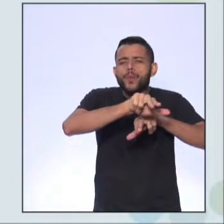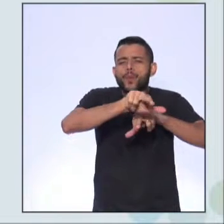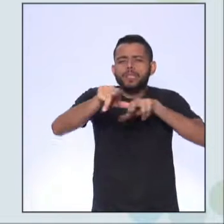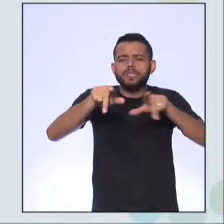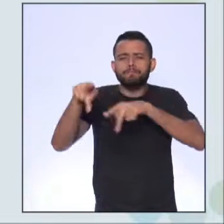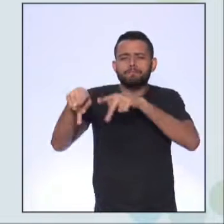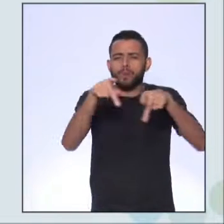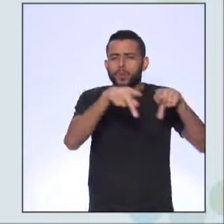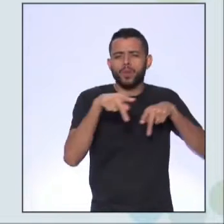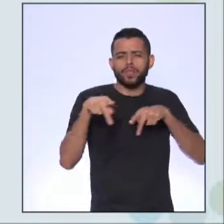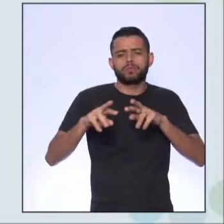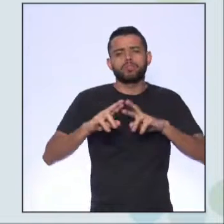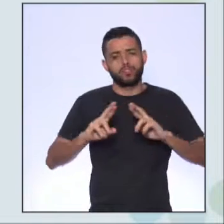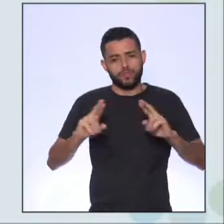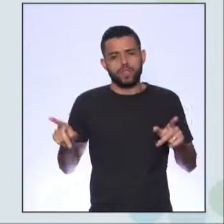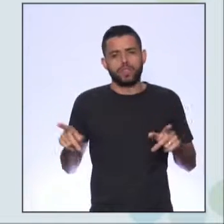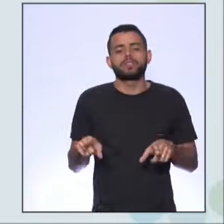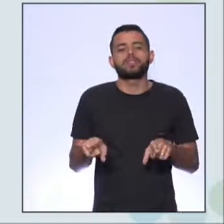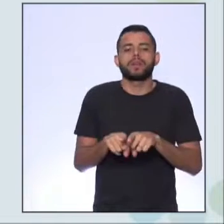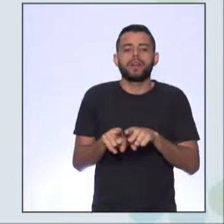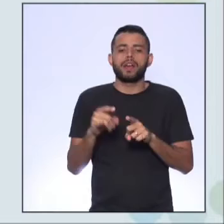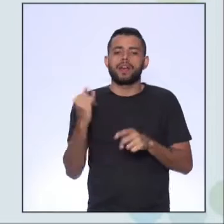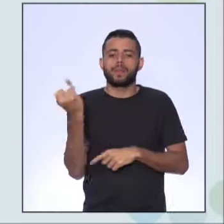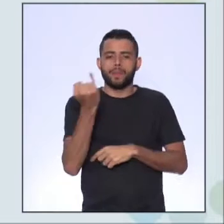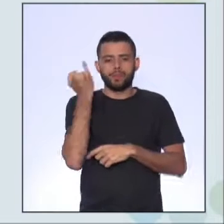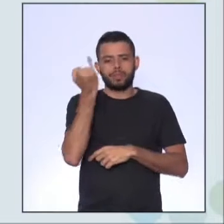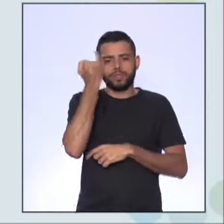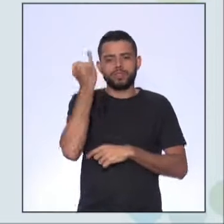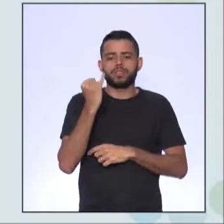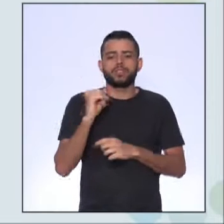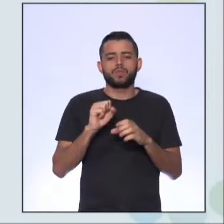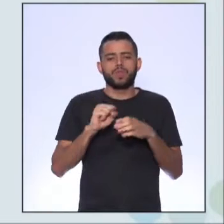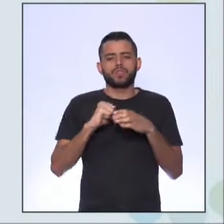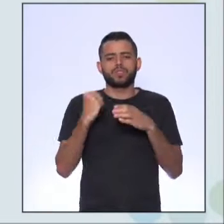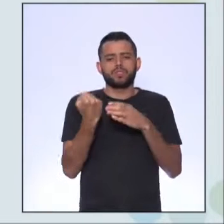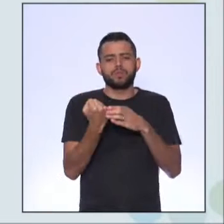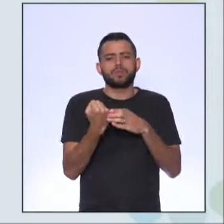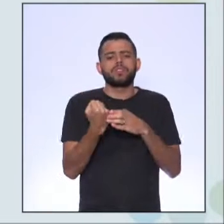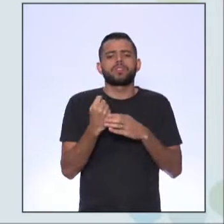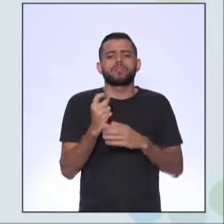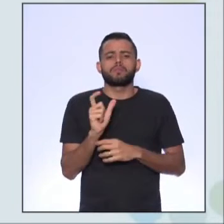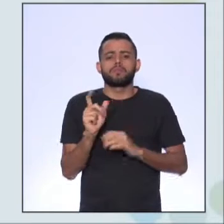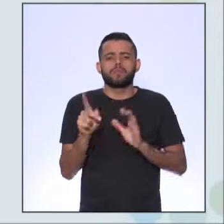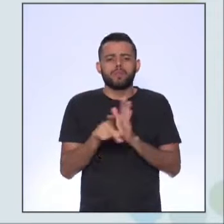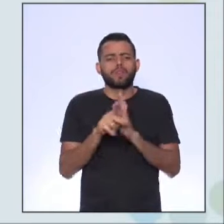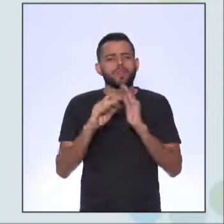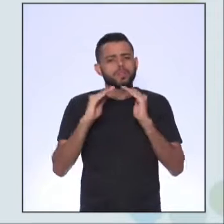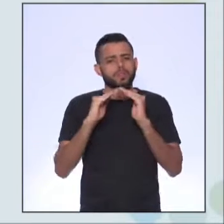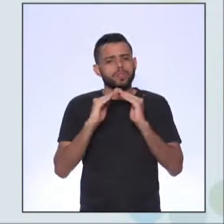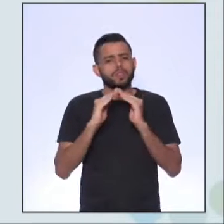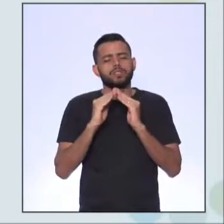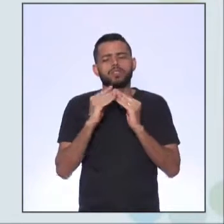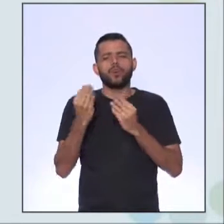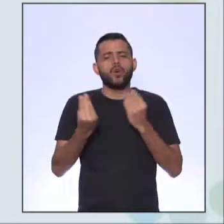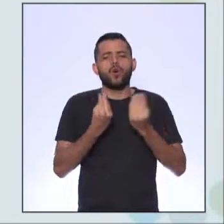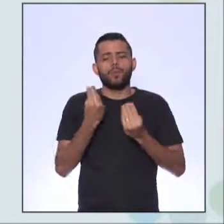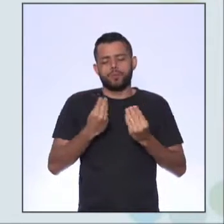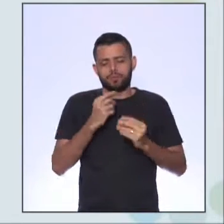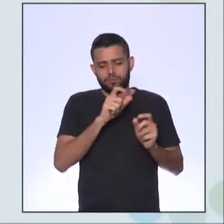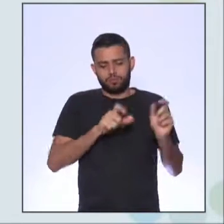a importância dos ecossistemas e os termos que designam a moradia e as funções que os seres vivos desempenham